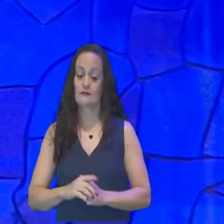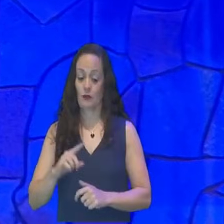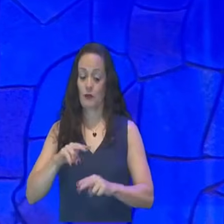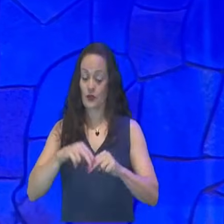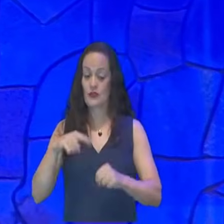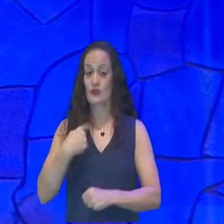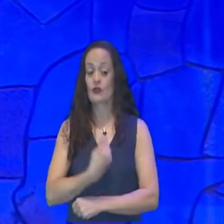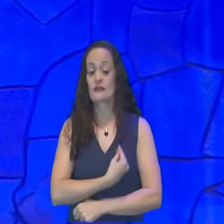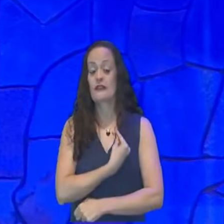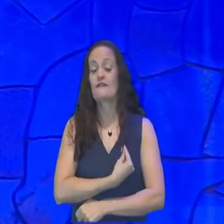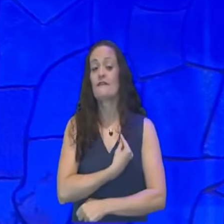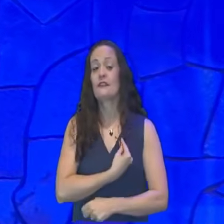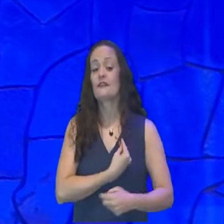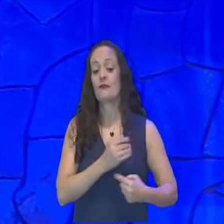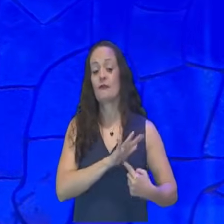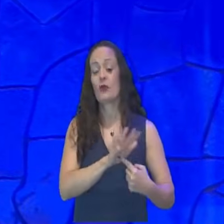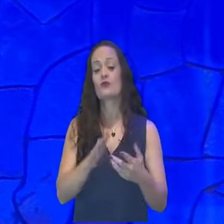vida.